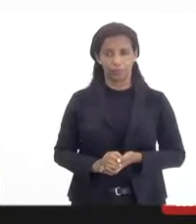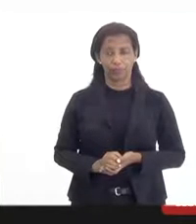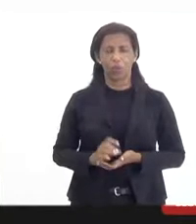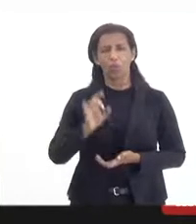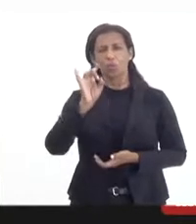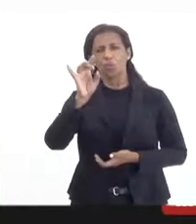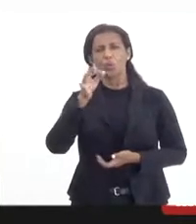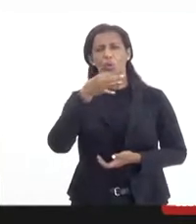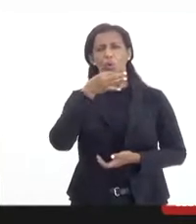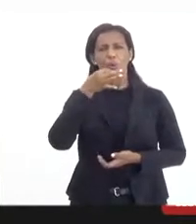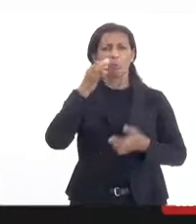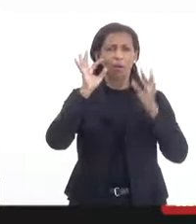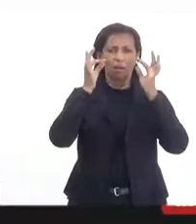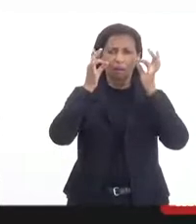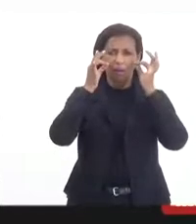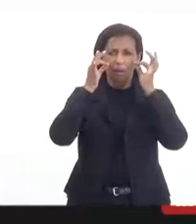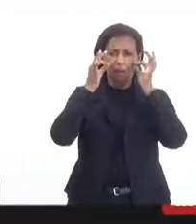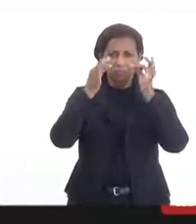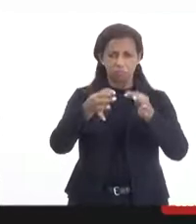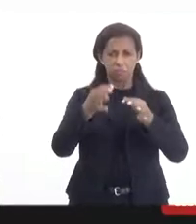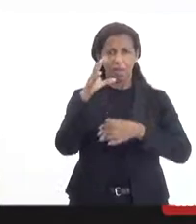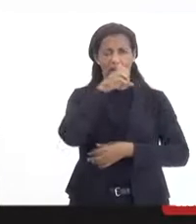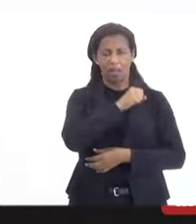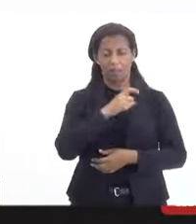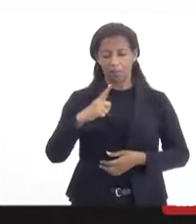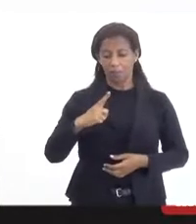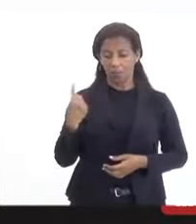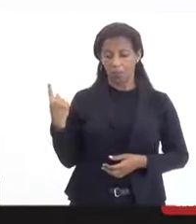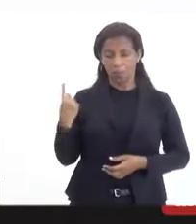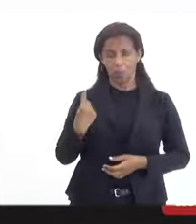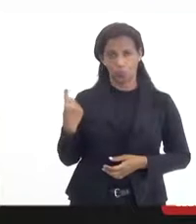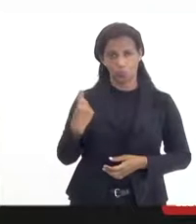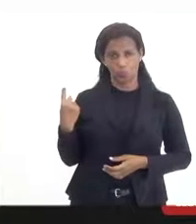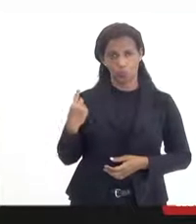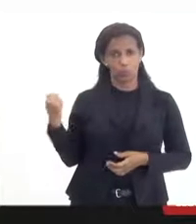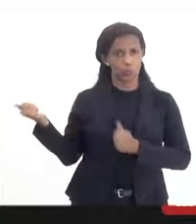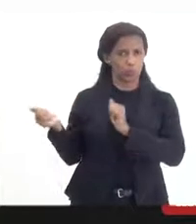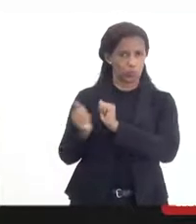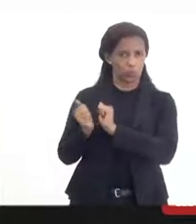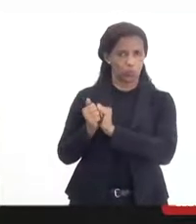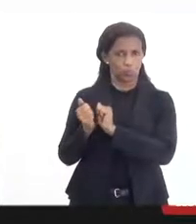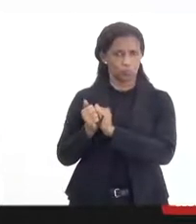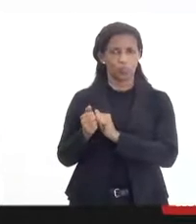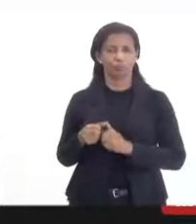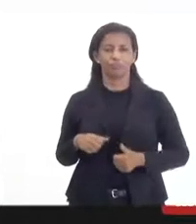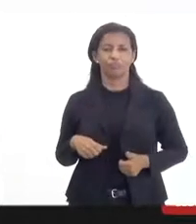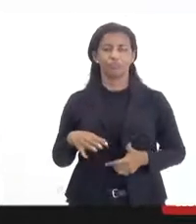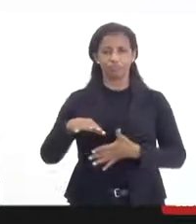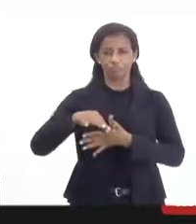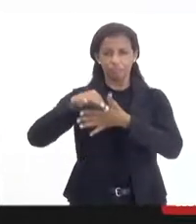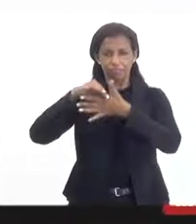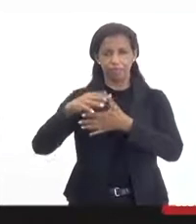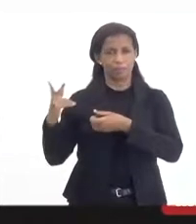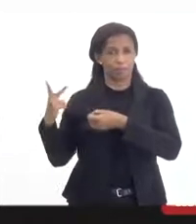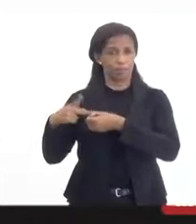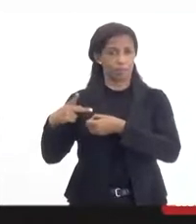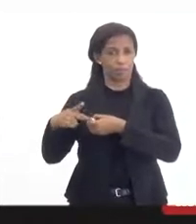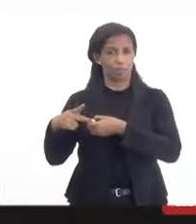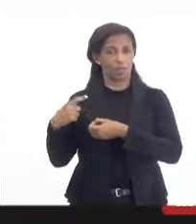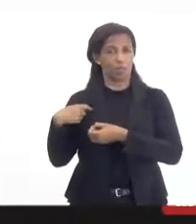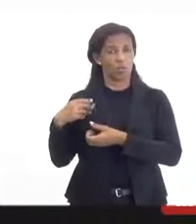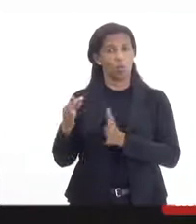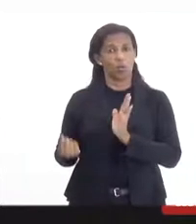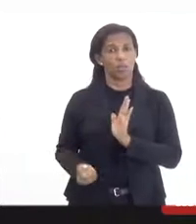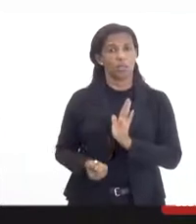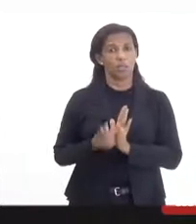adendo rápido, eu estou aqui comigo também representando a Petrobras. Como vocês sabem, eu sou da área financeira, mas tributária,